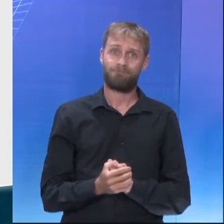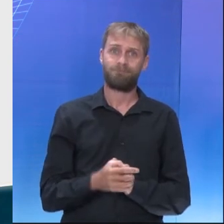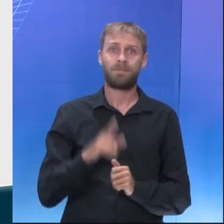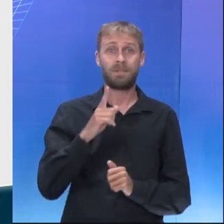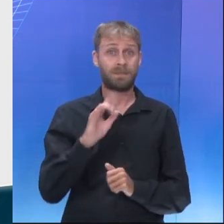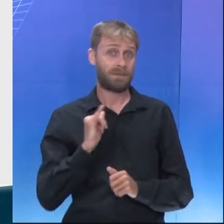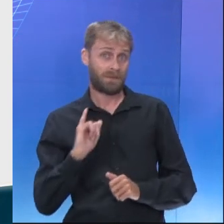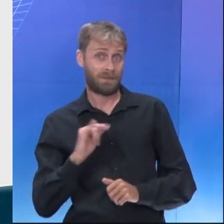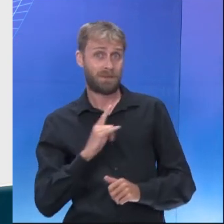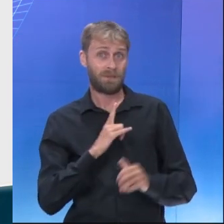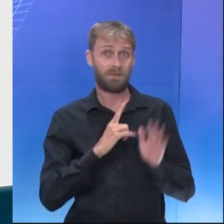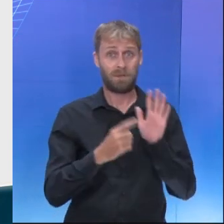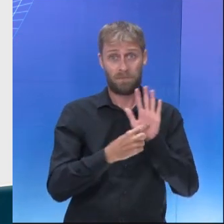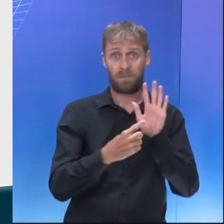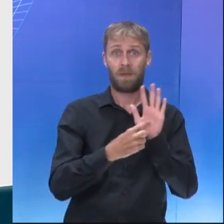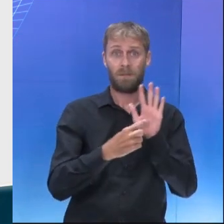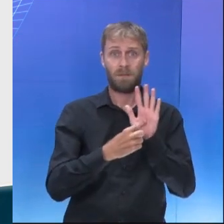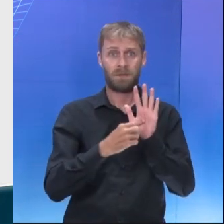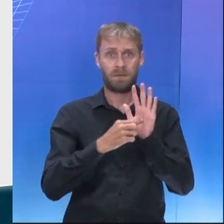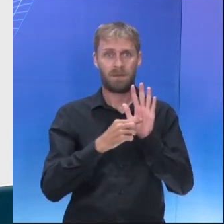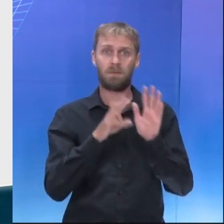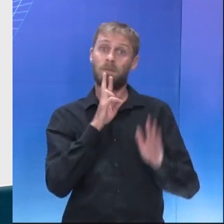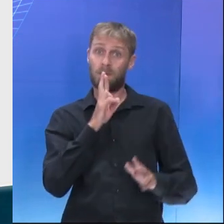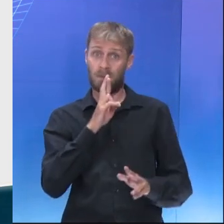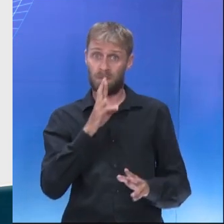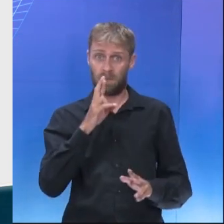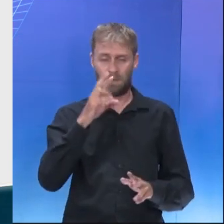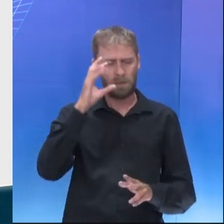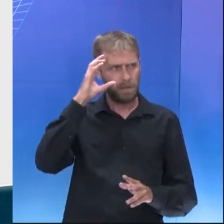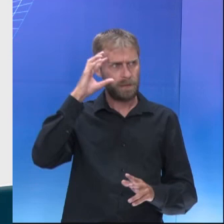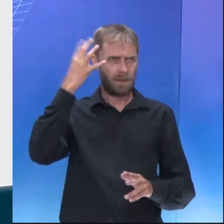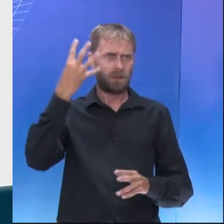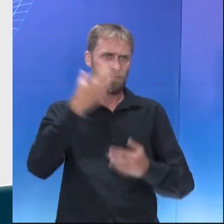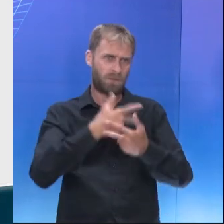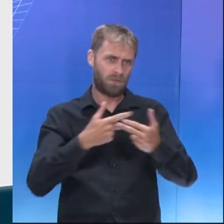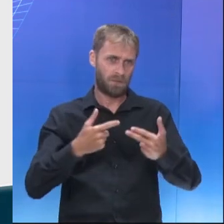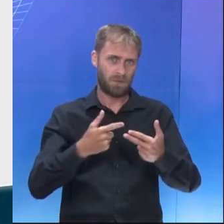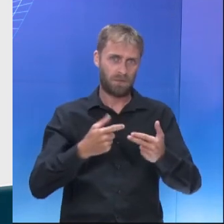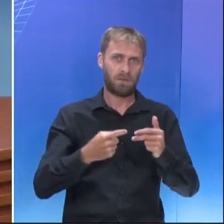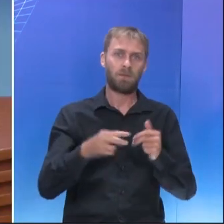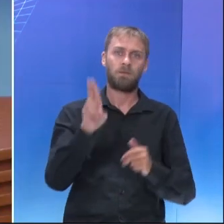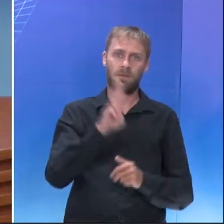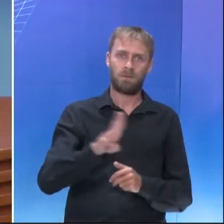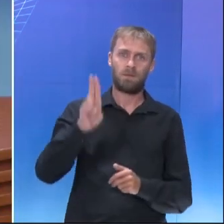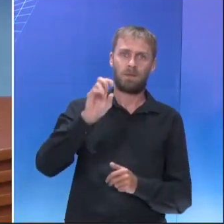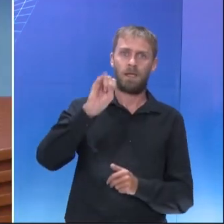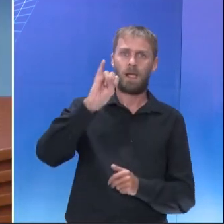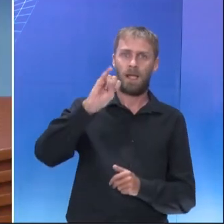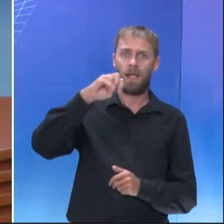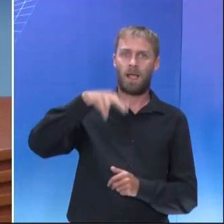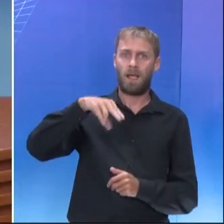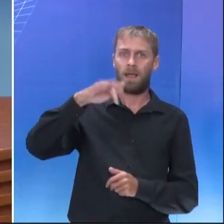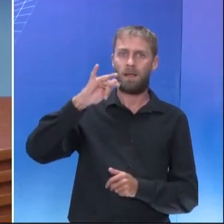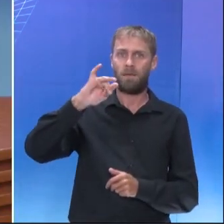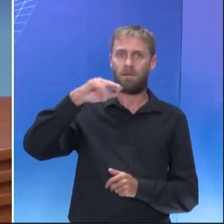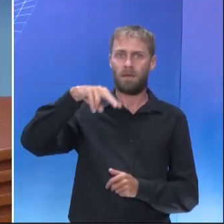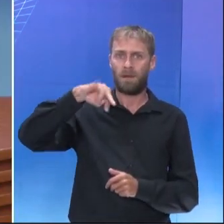estiver apresentando uma solução, você vai fazer isso, vai usar o infinitivo,